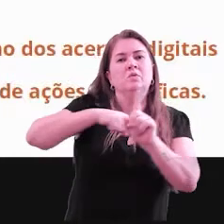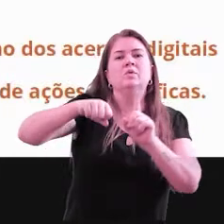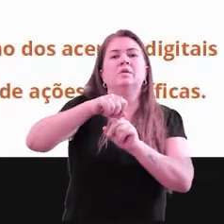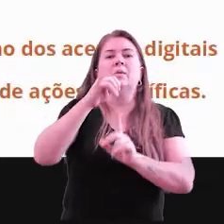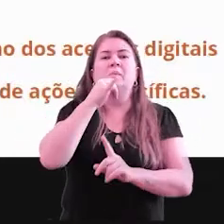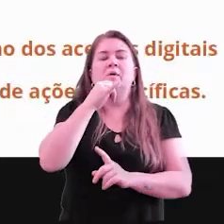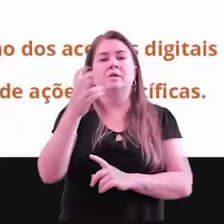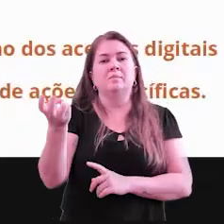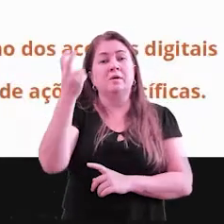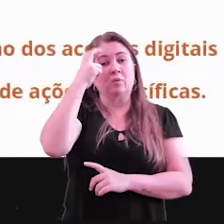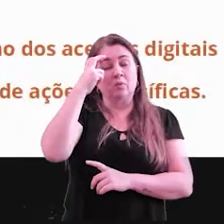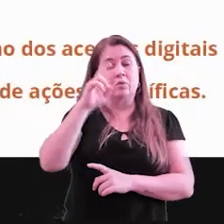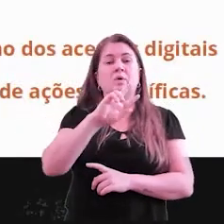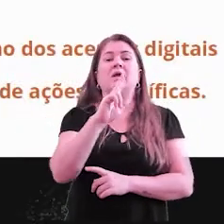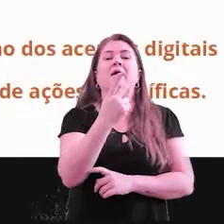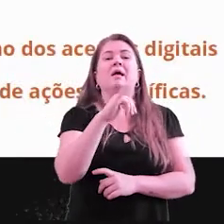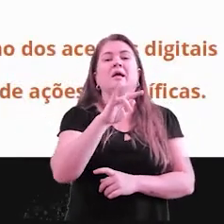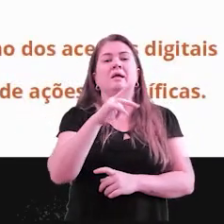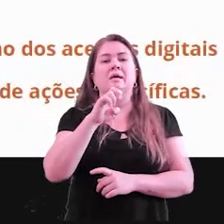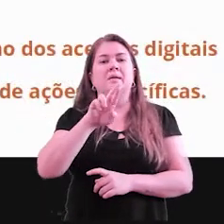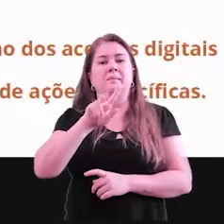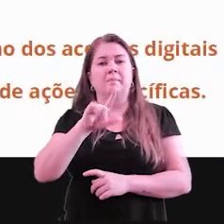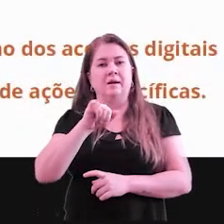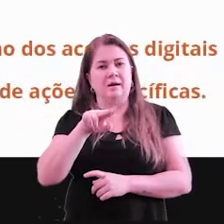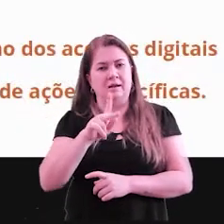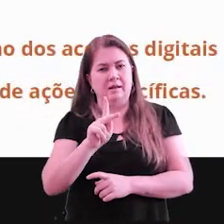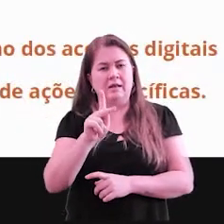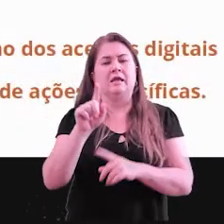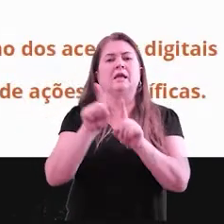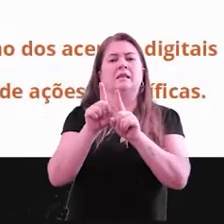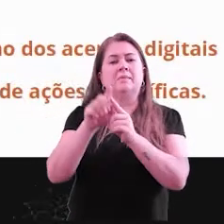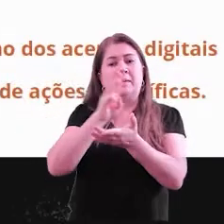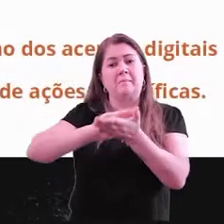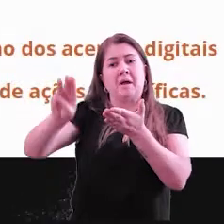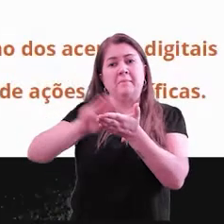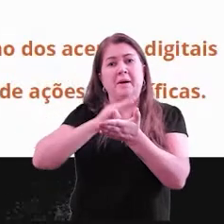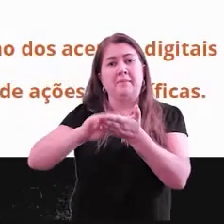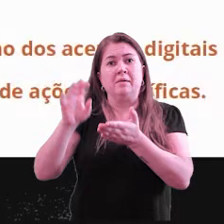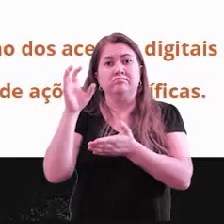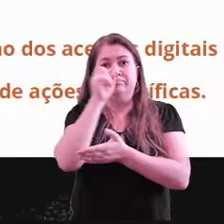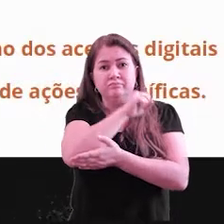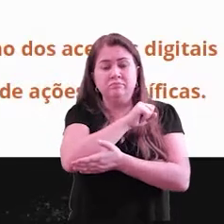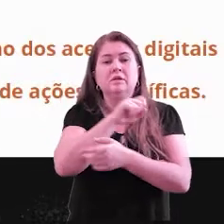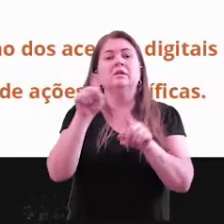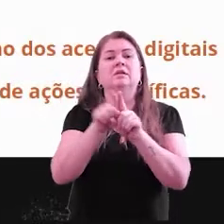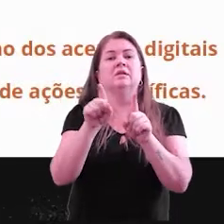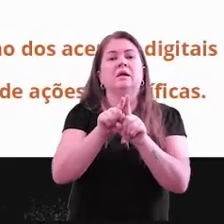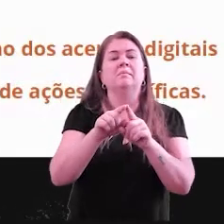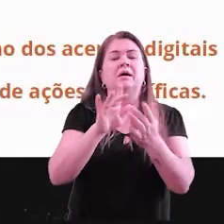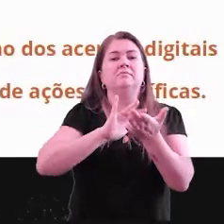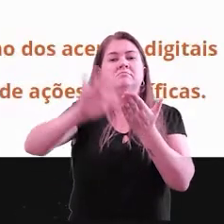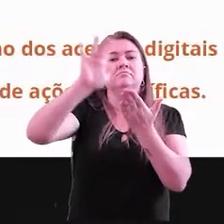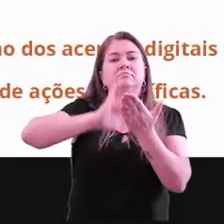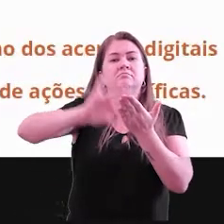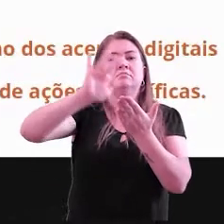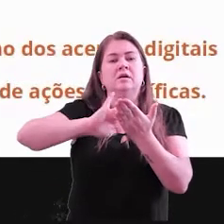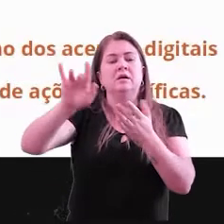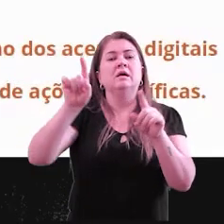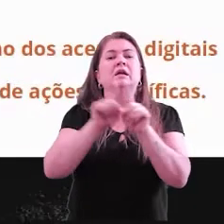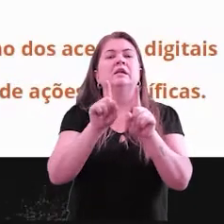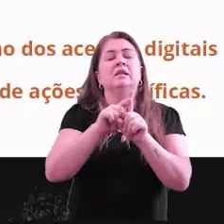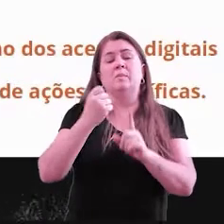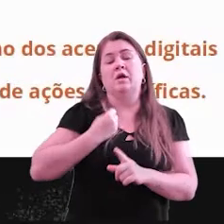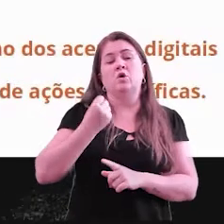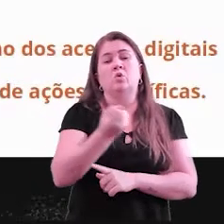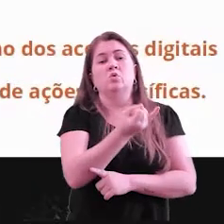mensagem instantânea, a cultura da timeline e a cultura do algoritmo. Traz nesse documento a